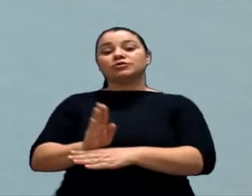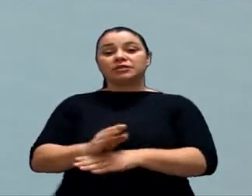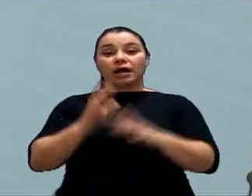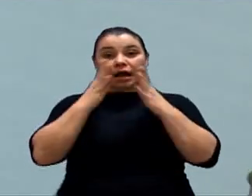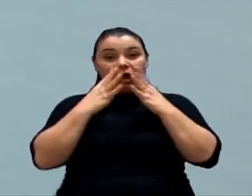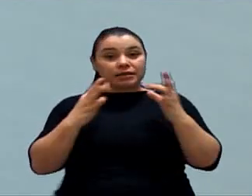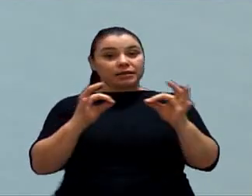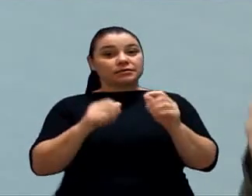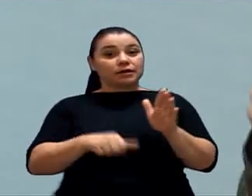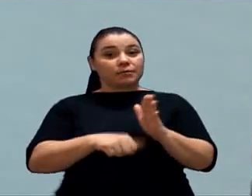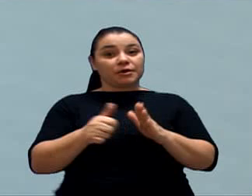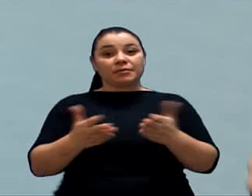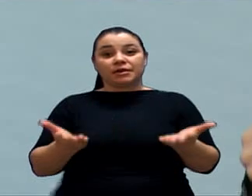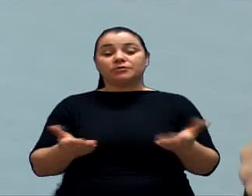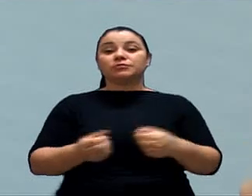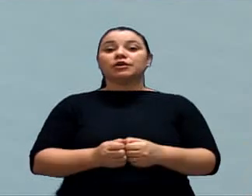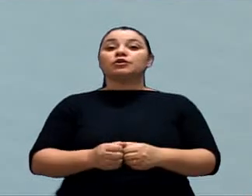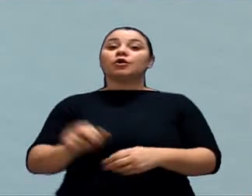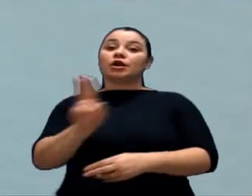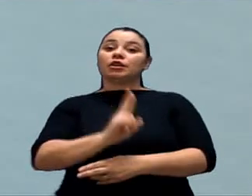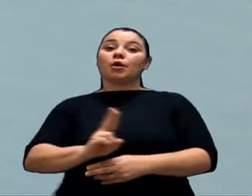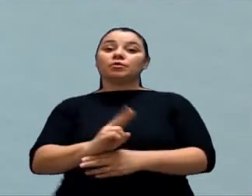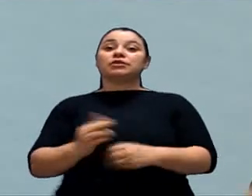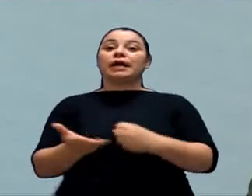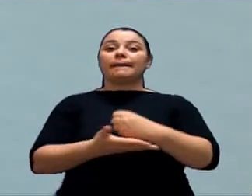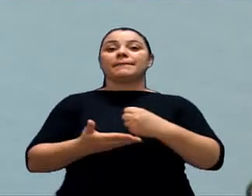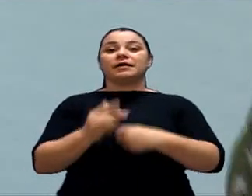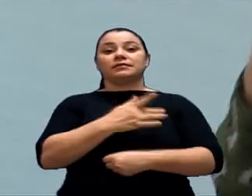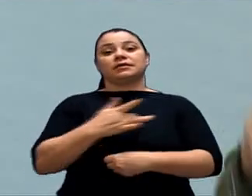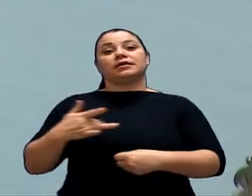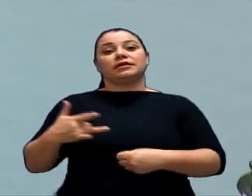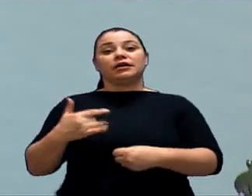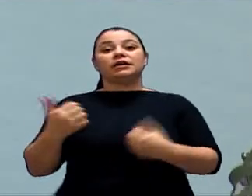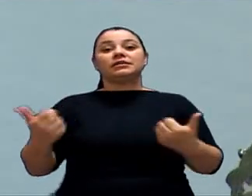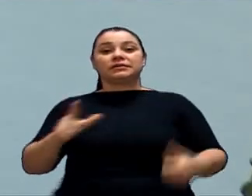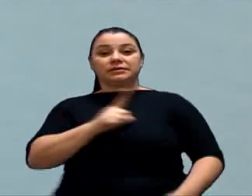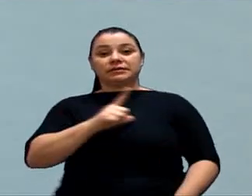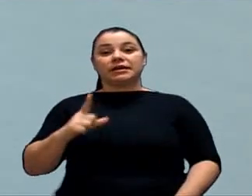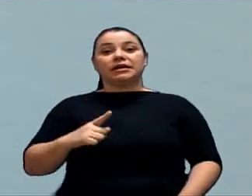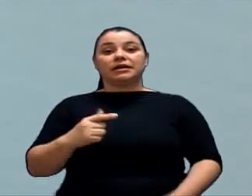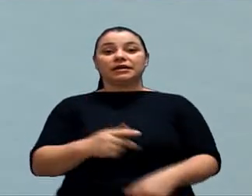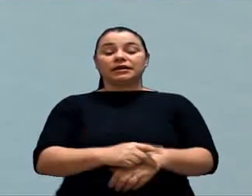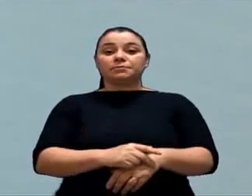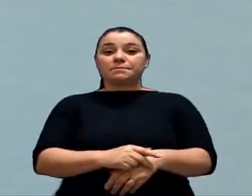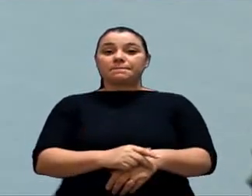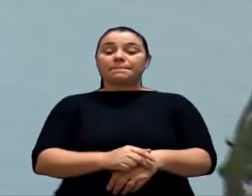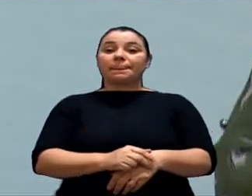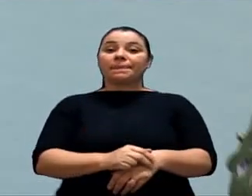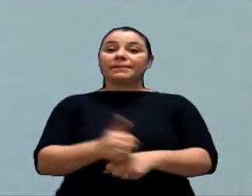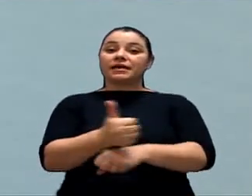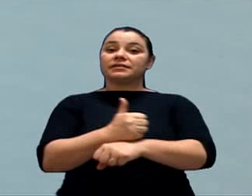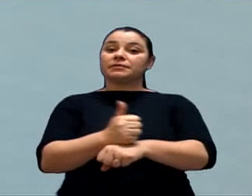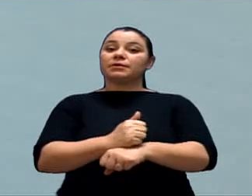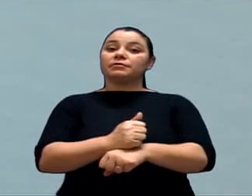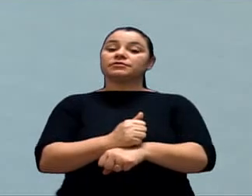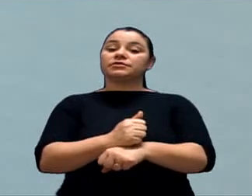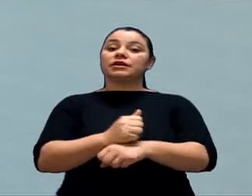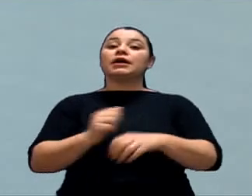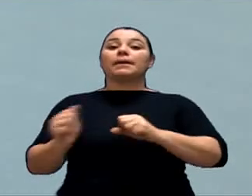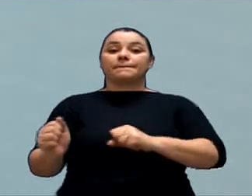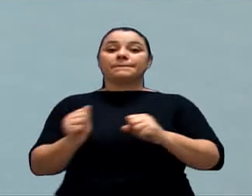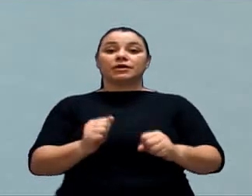atenção primária. Na unidade básica de saúde, ter esse profissional que pode dar esse... essa ajuda,